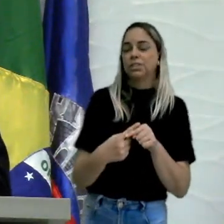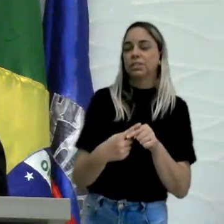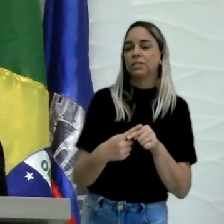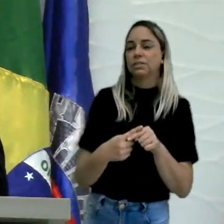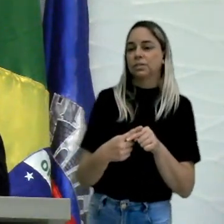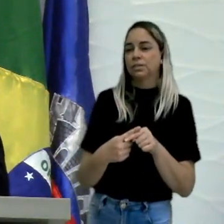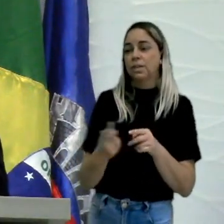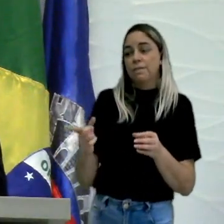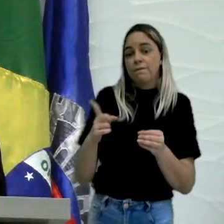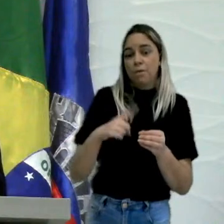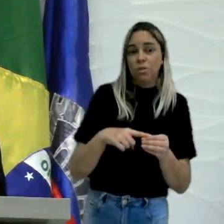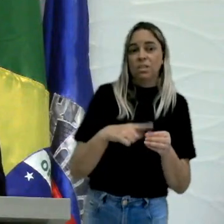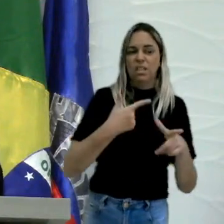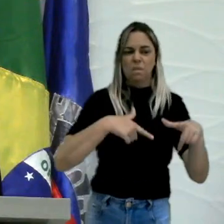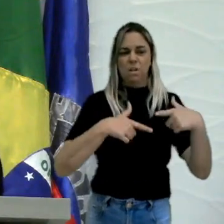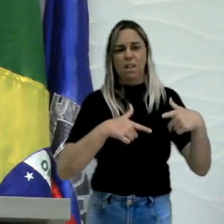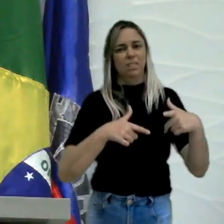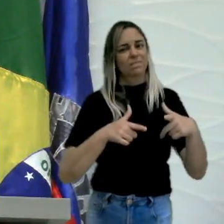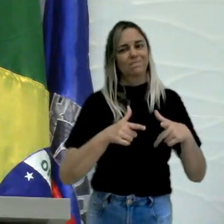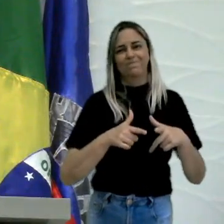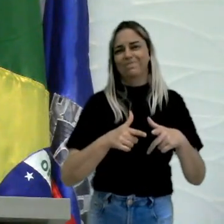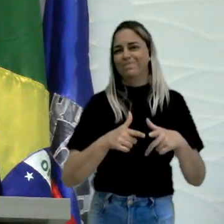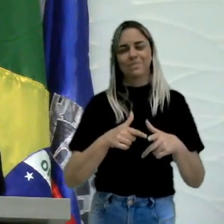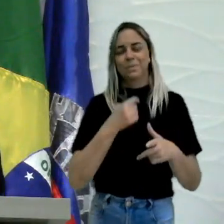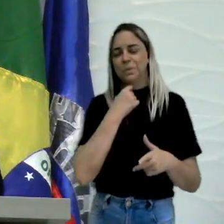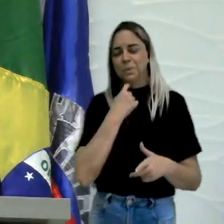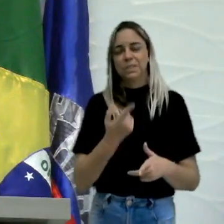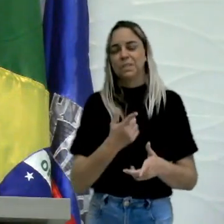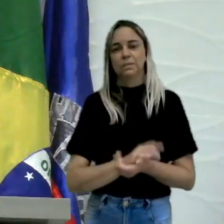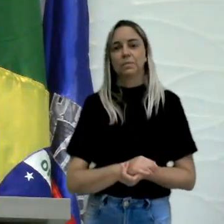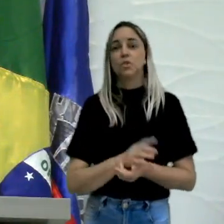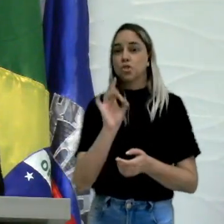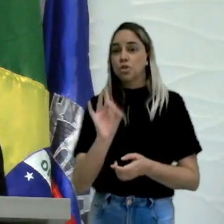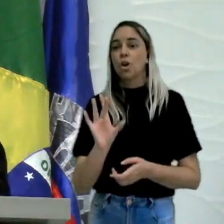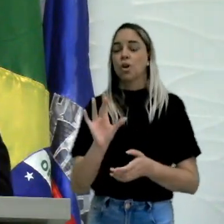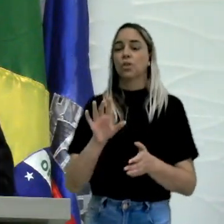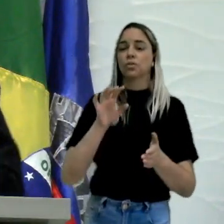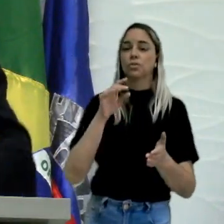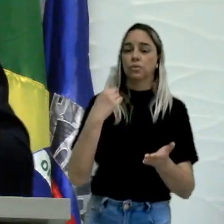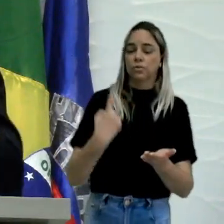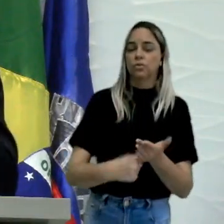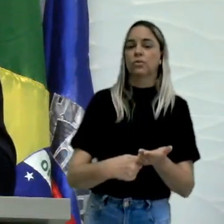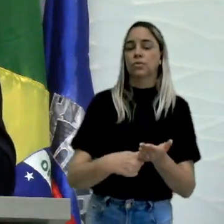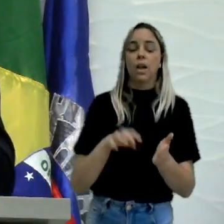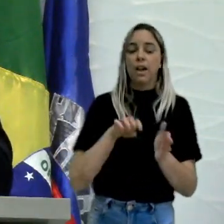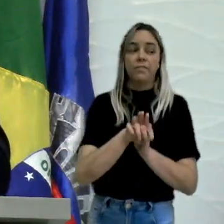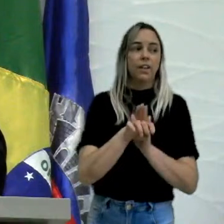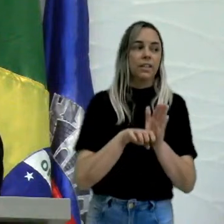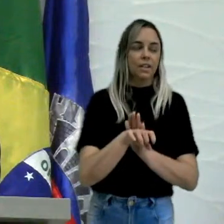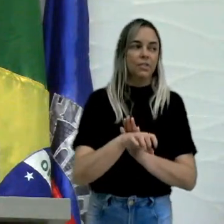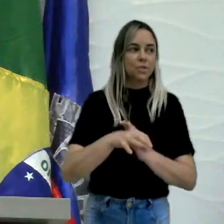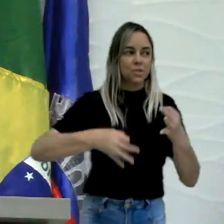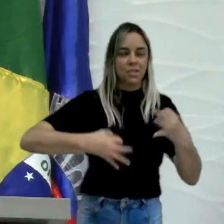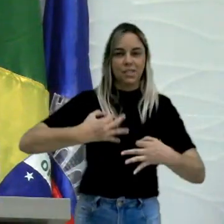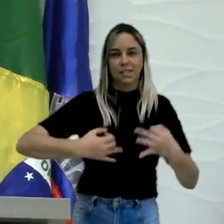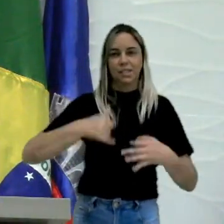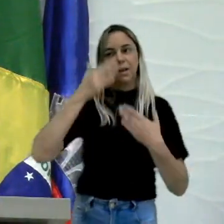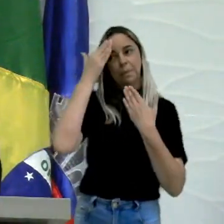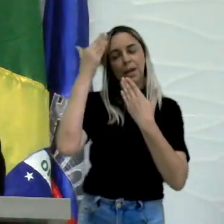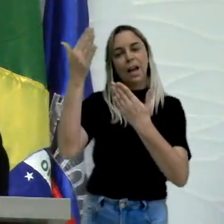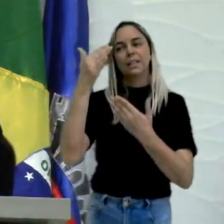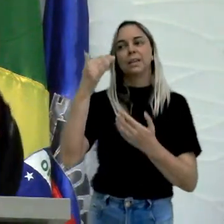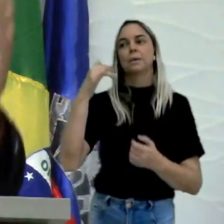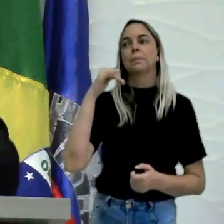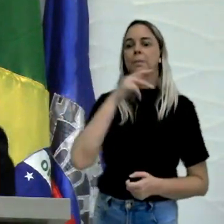não voltaria a trabalhar. Então, apenas os efetivos entraram aqui na justiça. Muito obrigado, caro presidente. Que